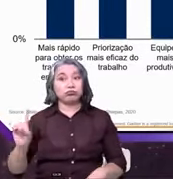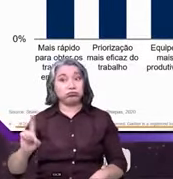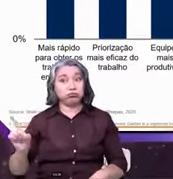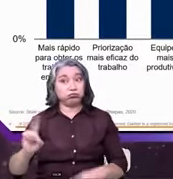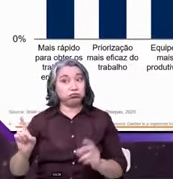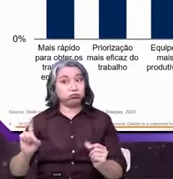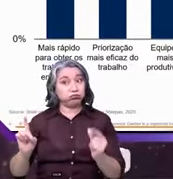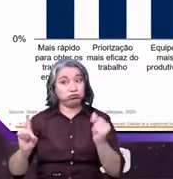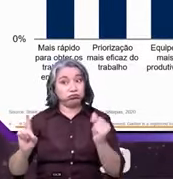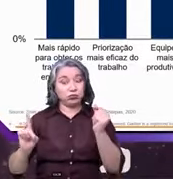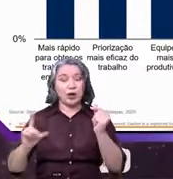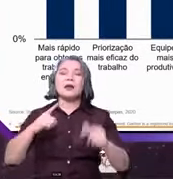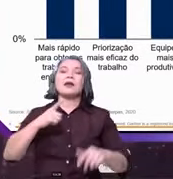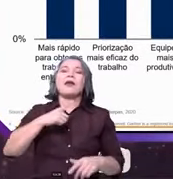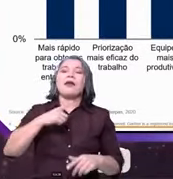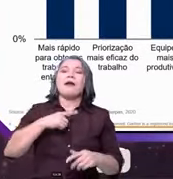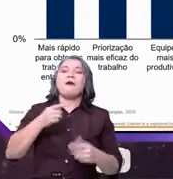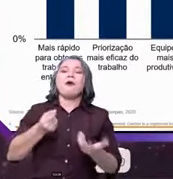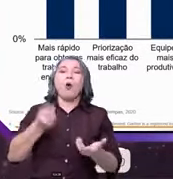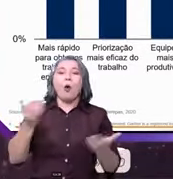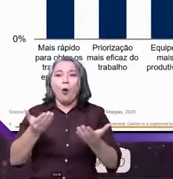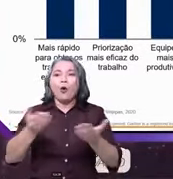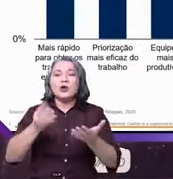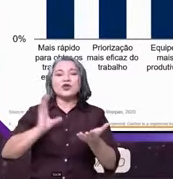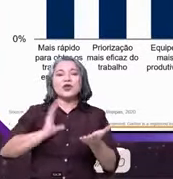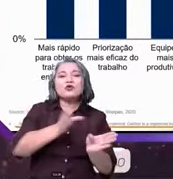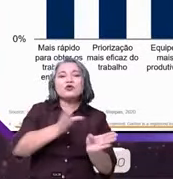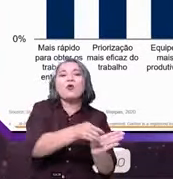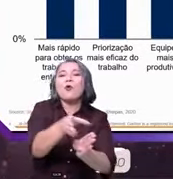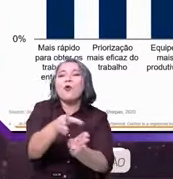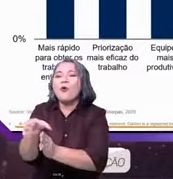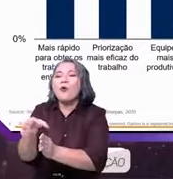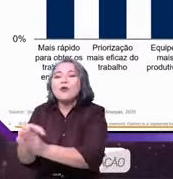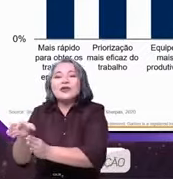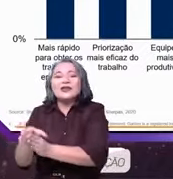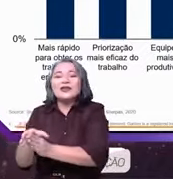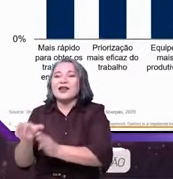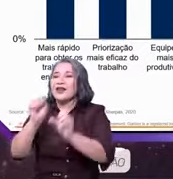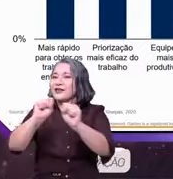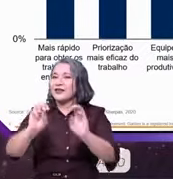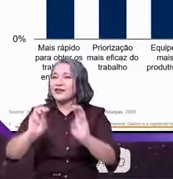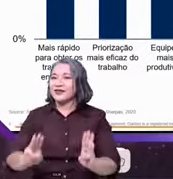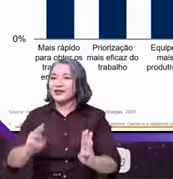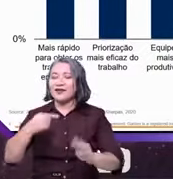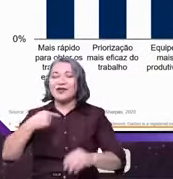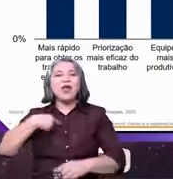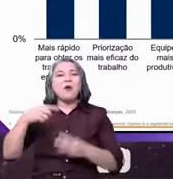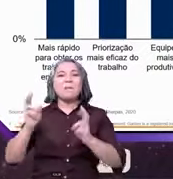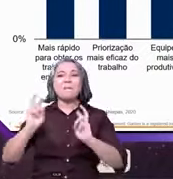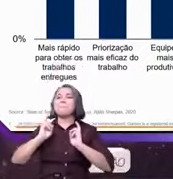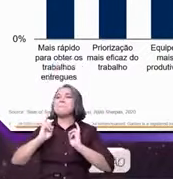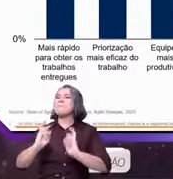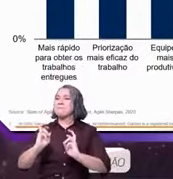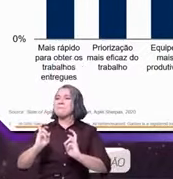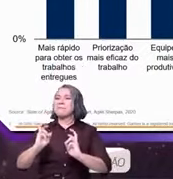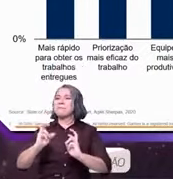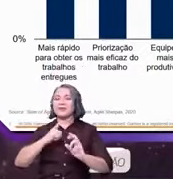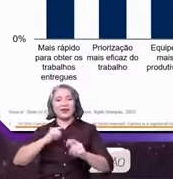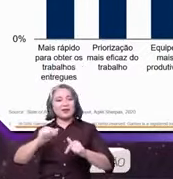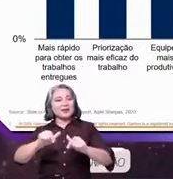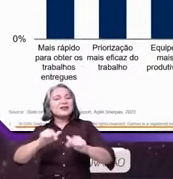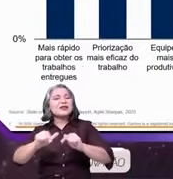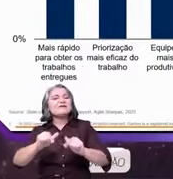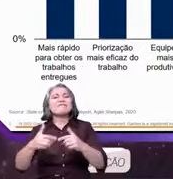tornei hoje consultor do Gartner, onde eu vejo nos últimos 3 anos, e já trabalhava anteriormente